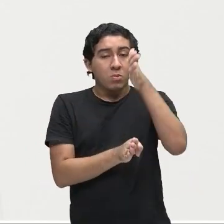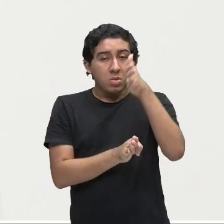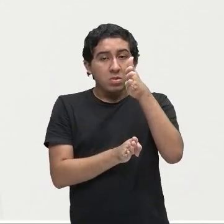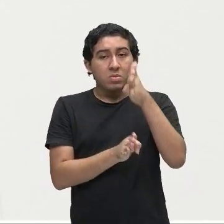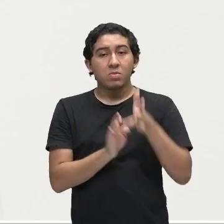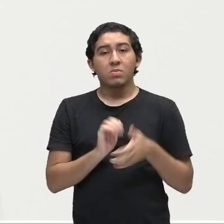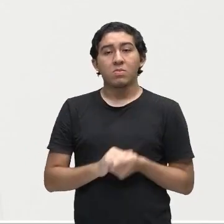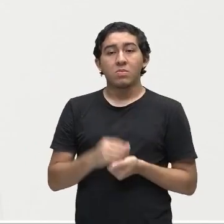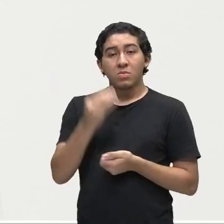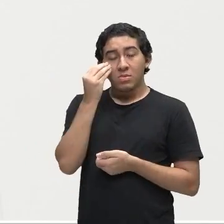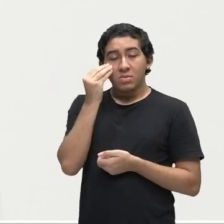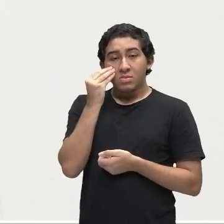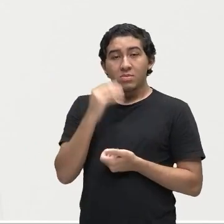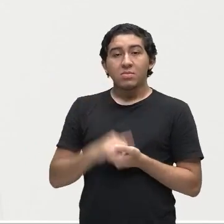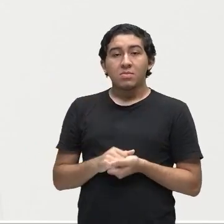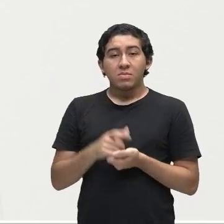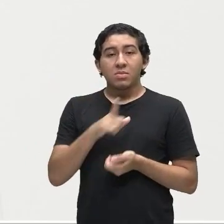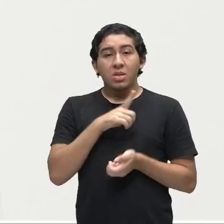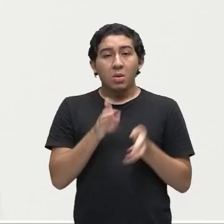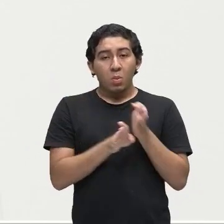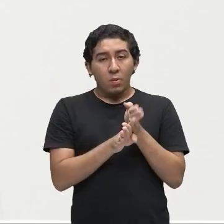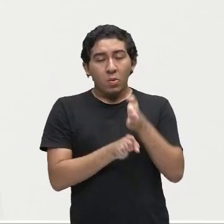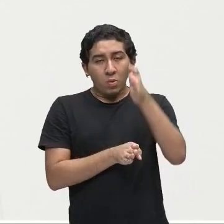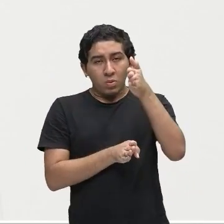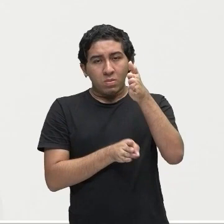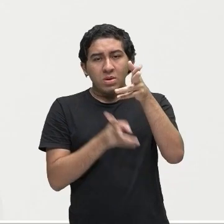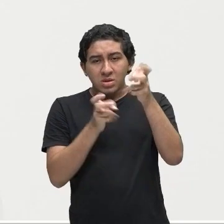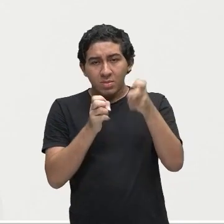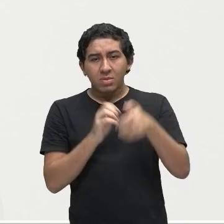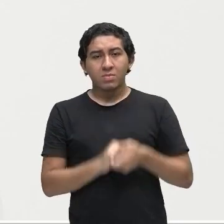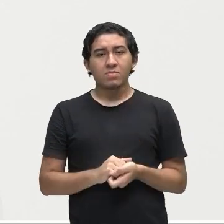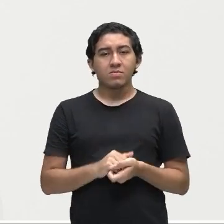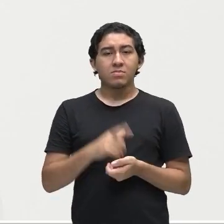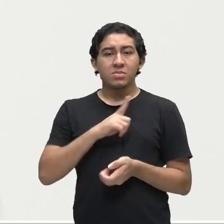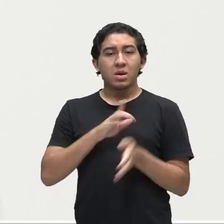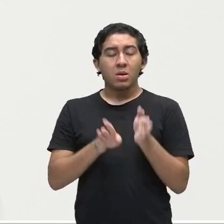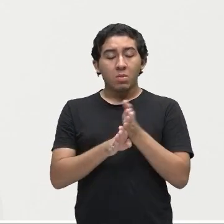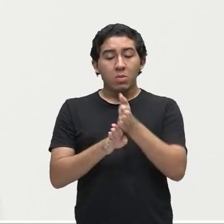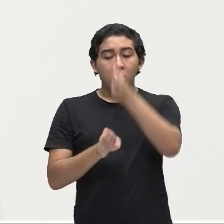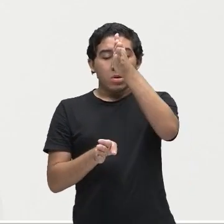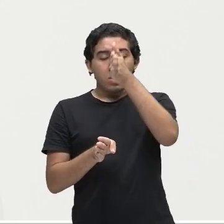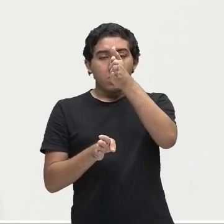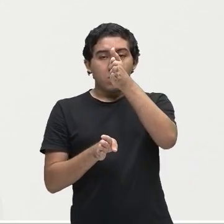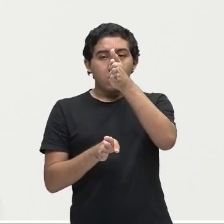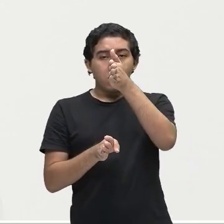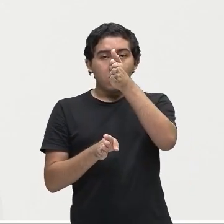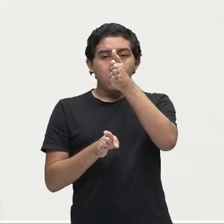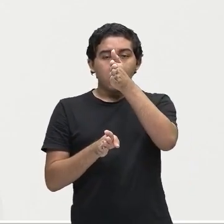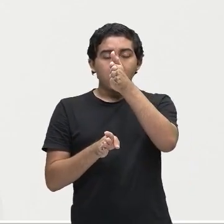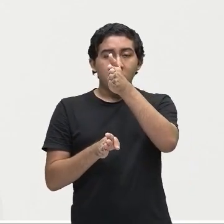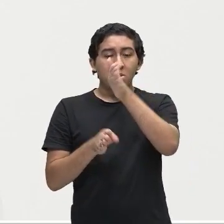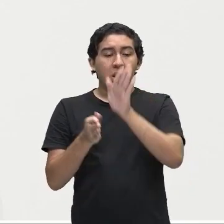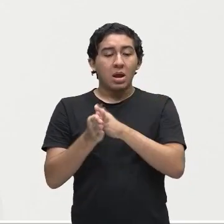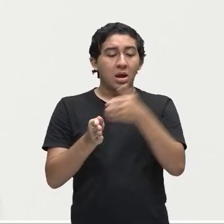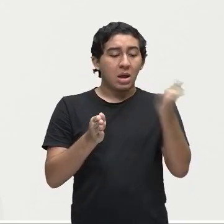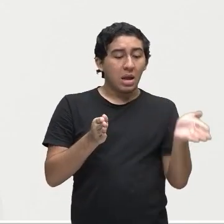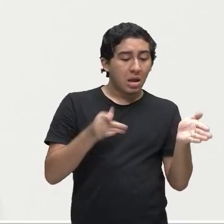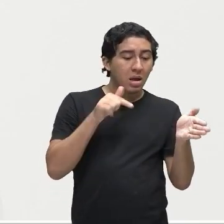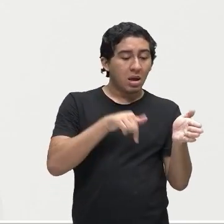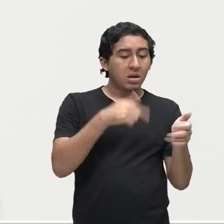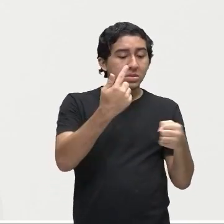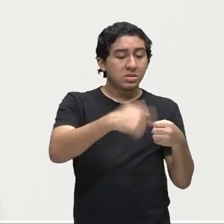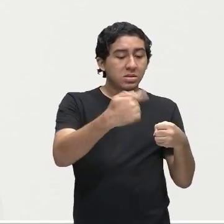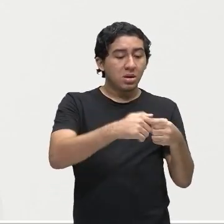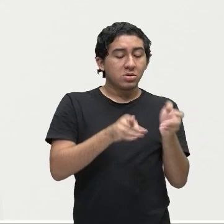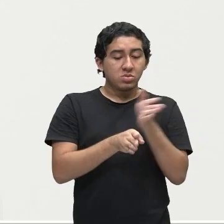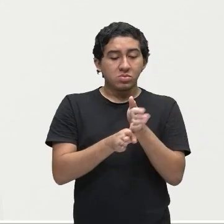a muralha na cidade, e aí do lado de fora dessas cidades começaram a surgir algumas casas. Ó, a